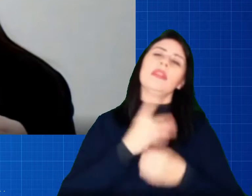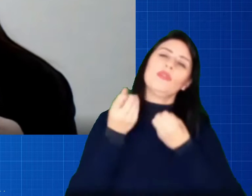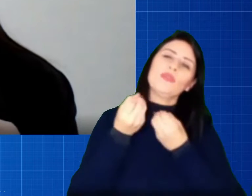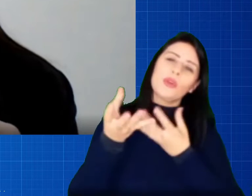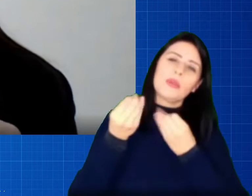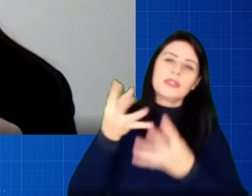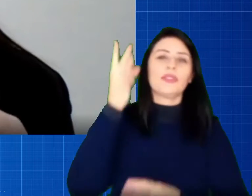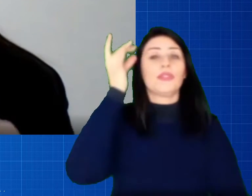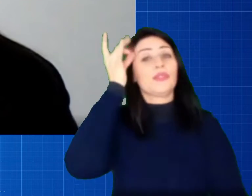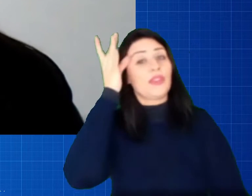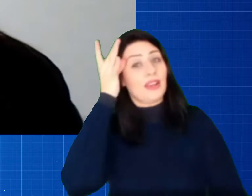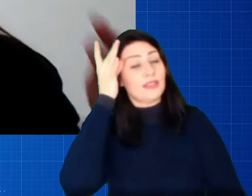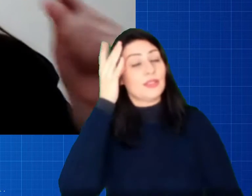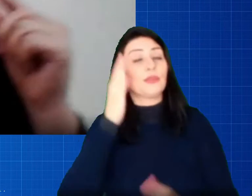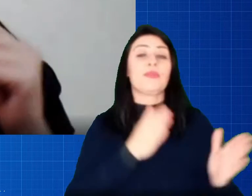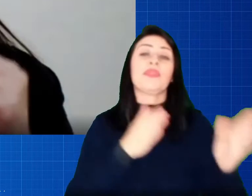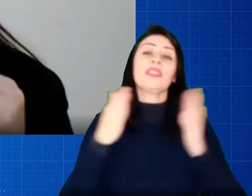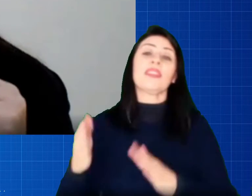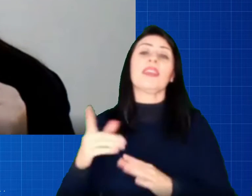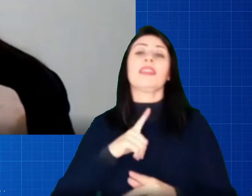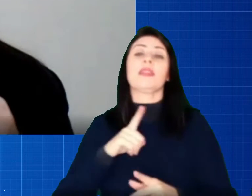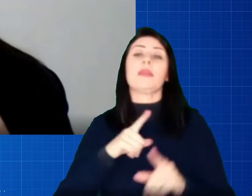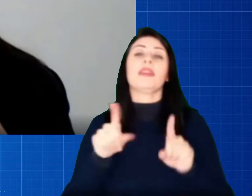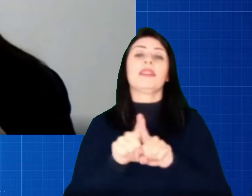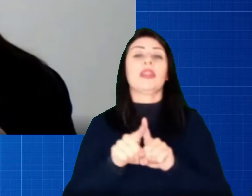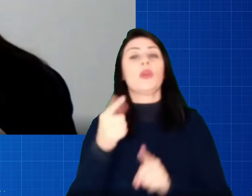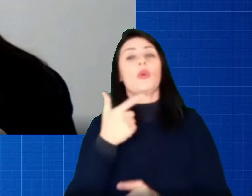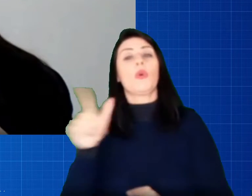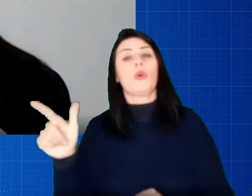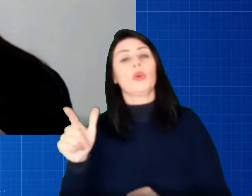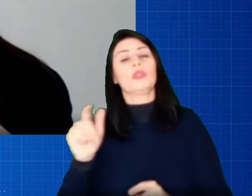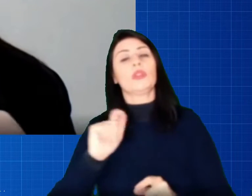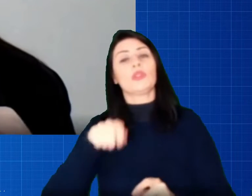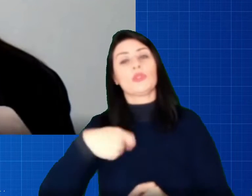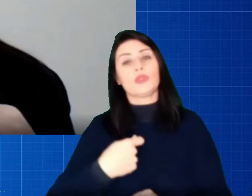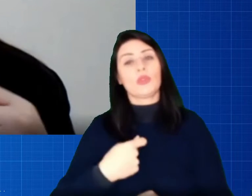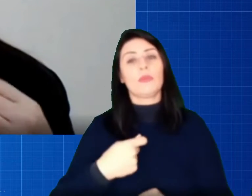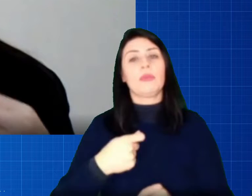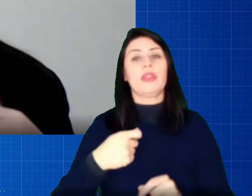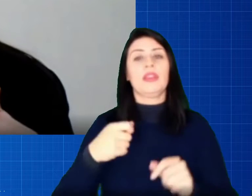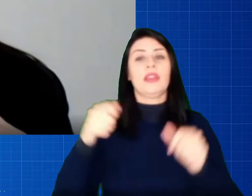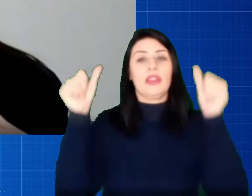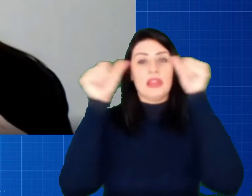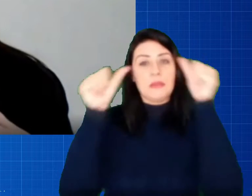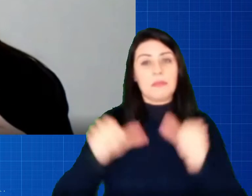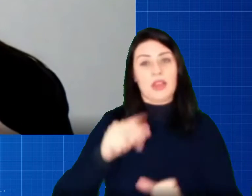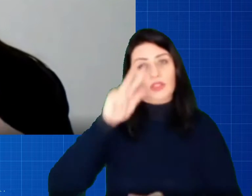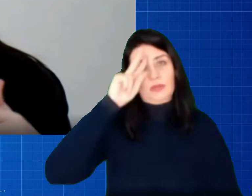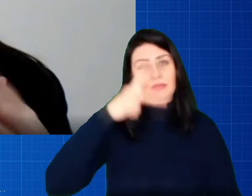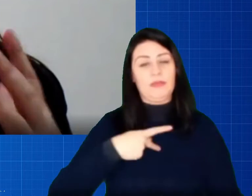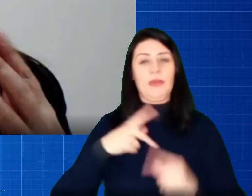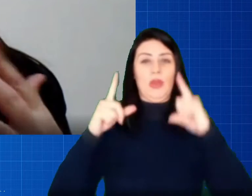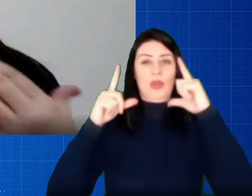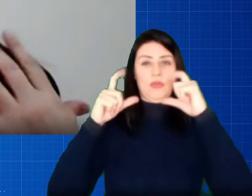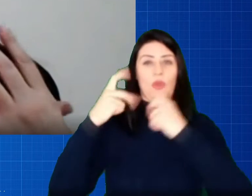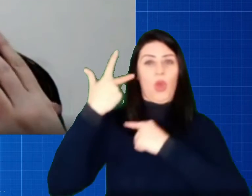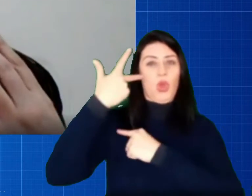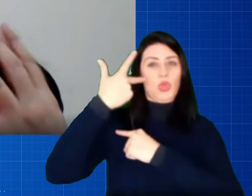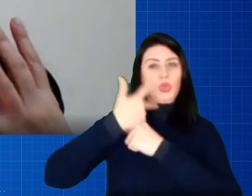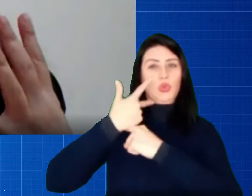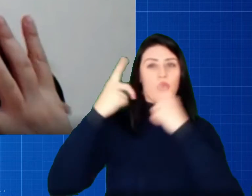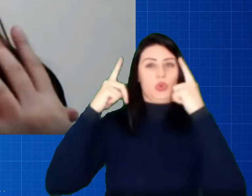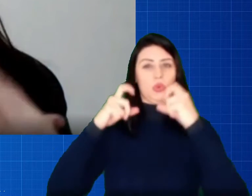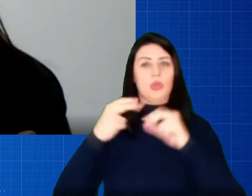informação, né. Aí entra outra questão, que é a questão da imagem pessoal, né, do envio de fotos de pornografia, não, mas